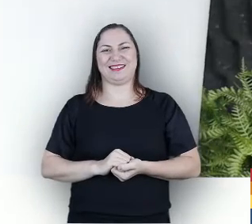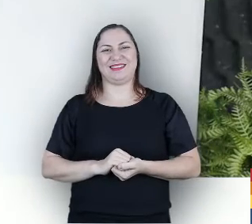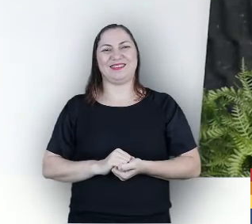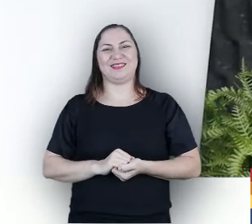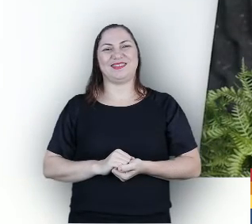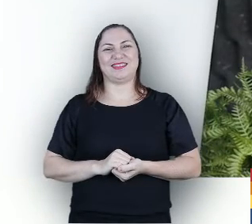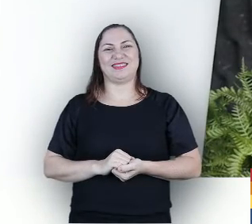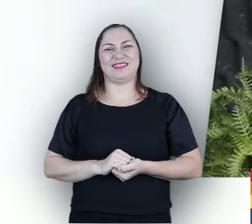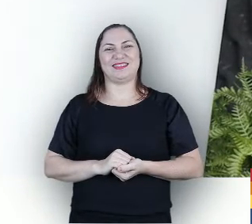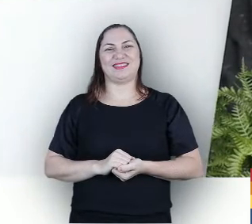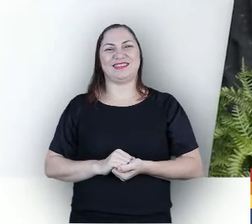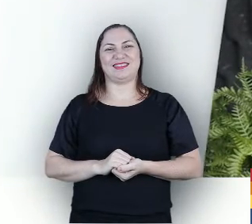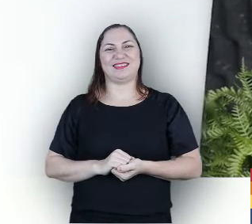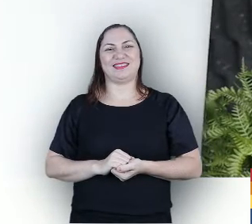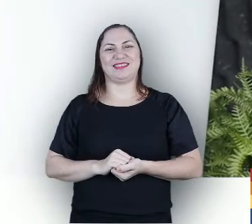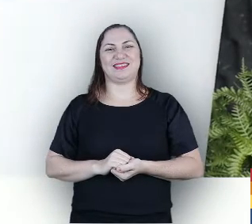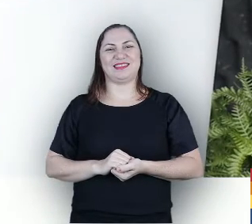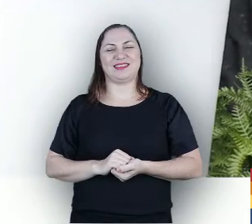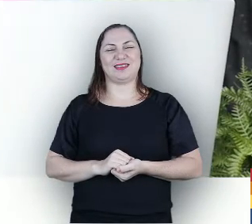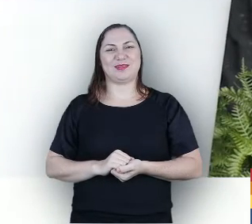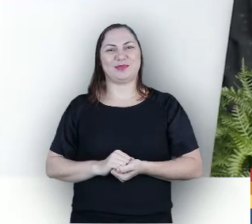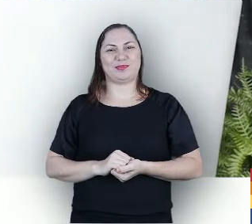Então, desde já agradeço, tá, a